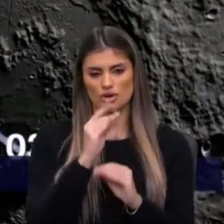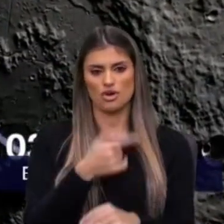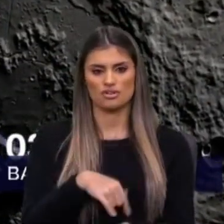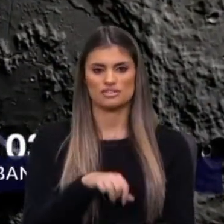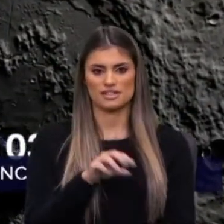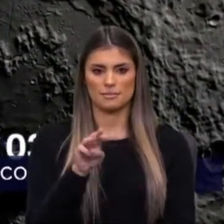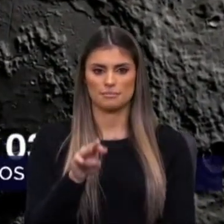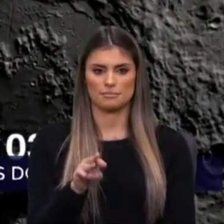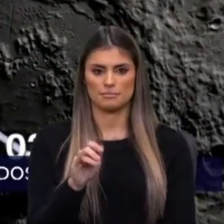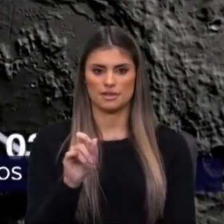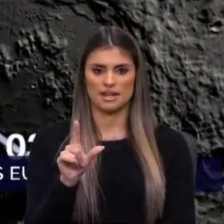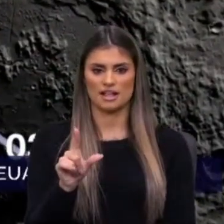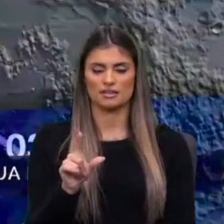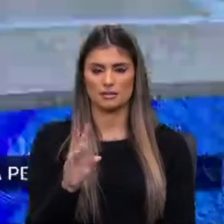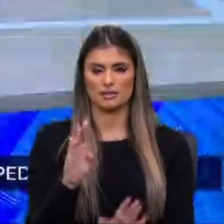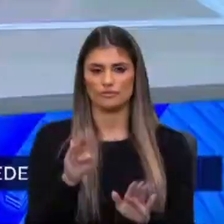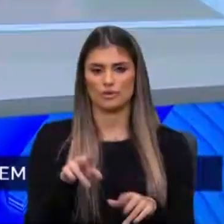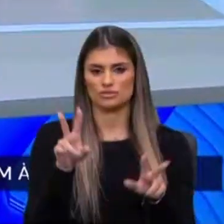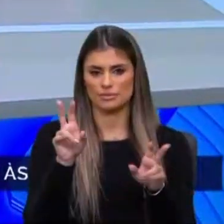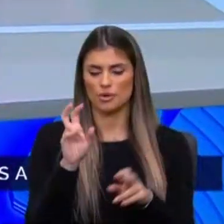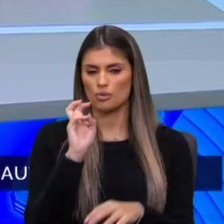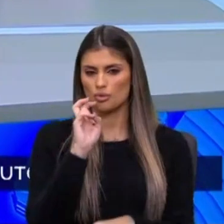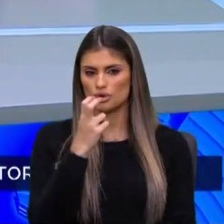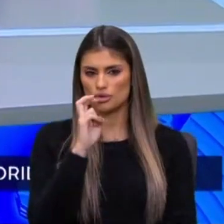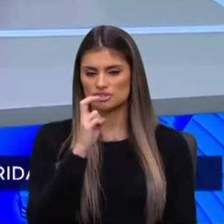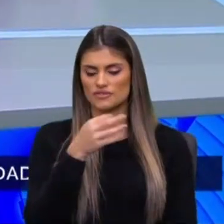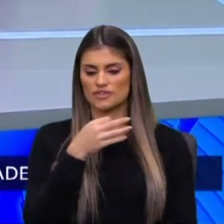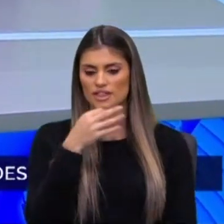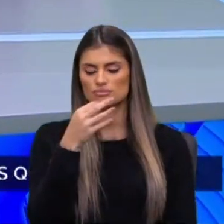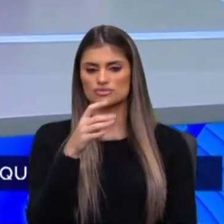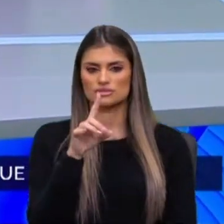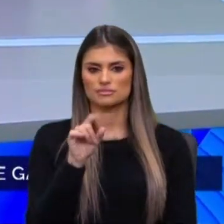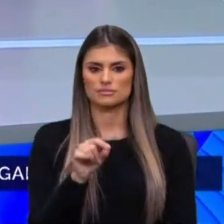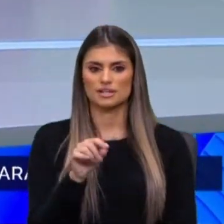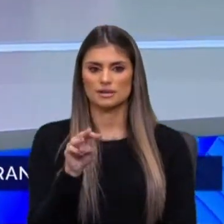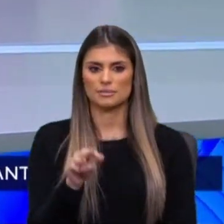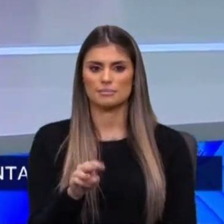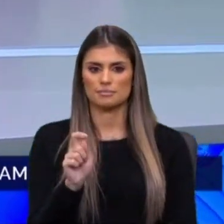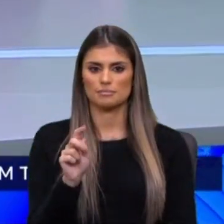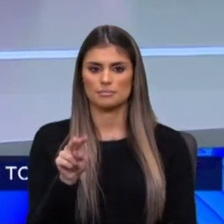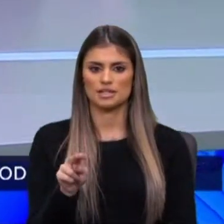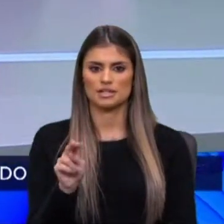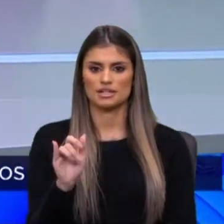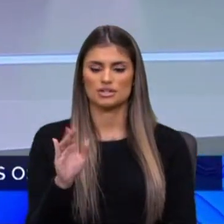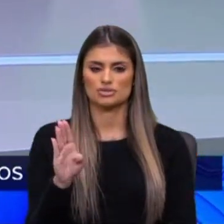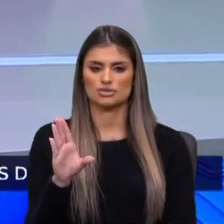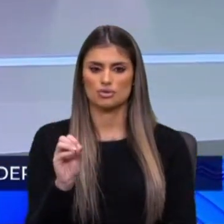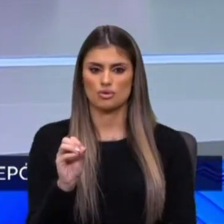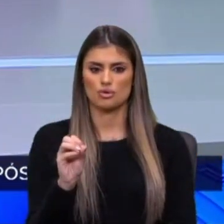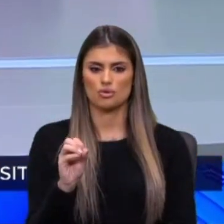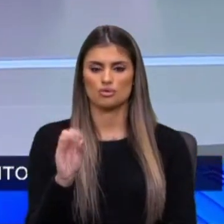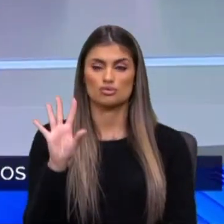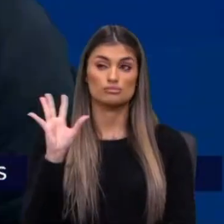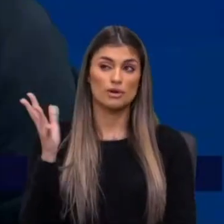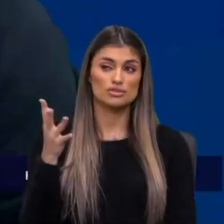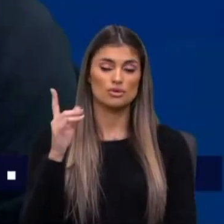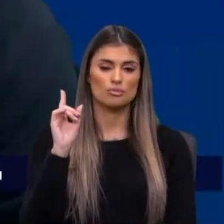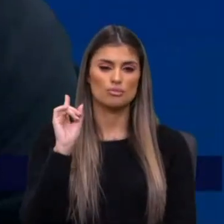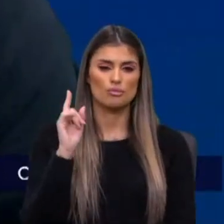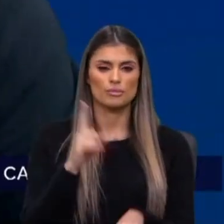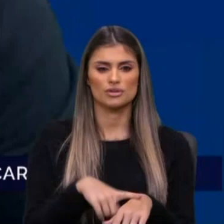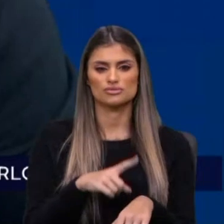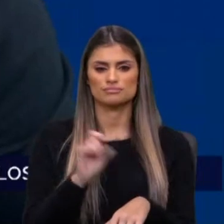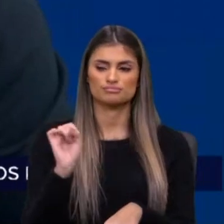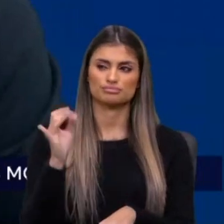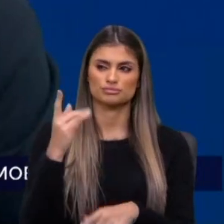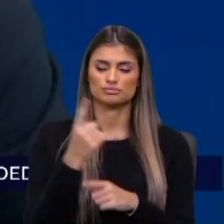Miguel, rapidamente para terminar, um tema curioso, falamos de menisco no espaço. É talvez um daqueles momentos subhistóricos. Subhistóricos